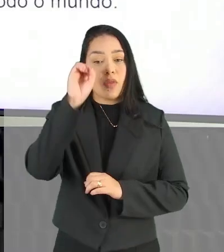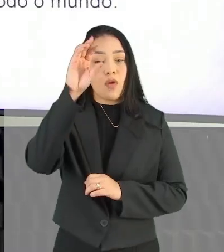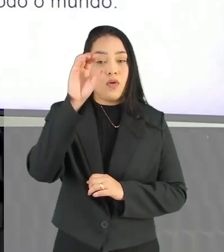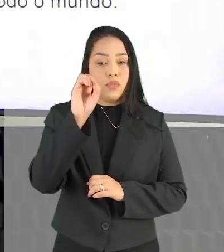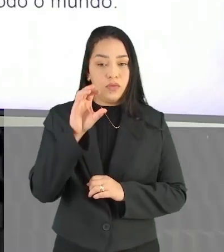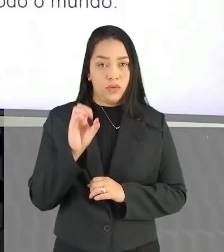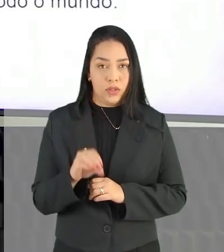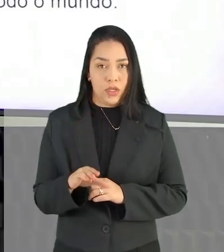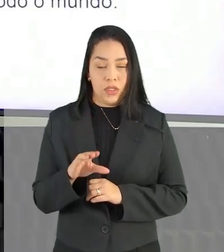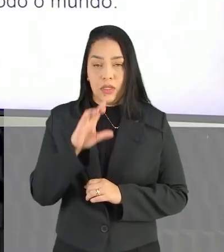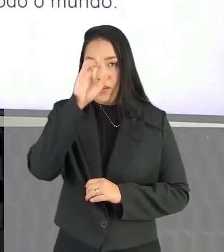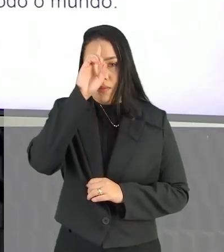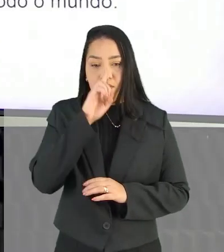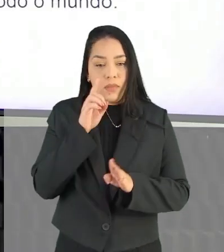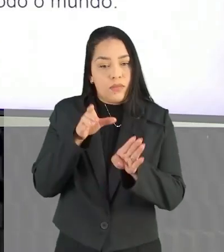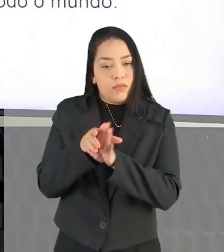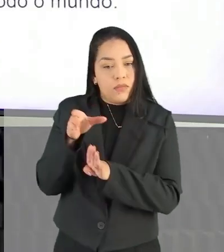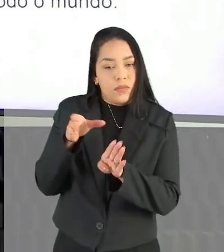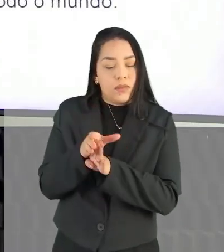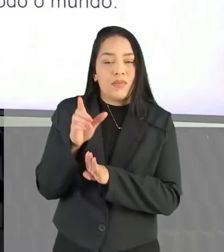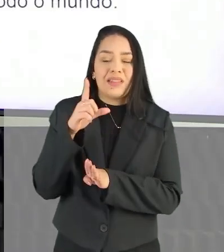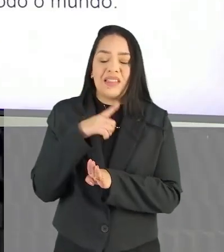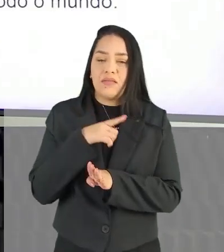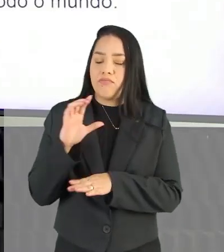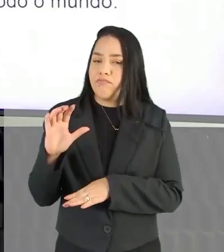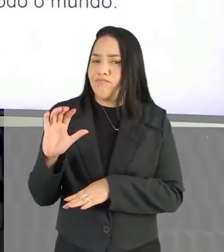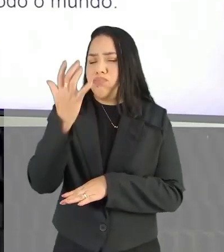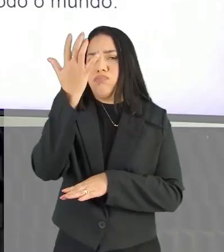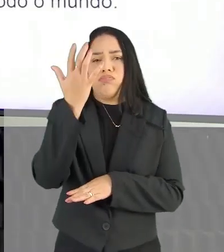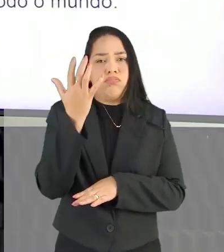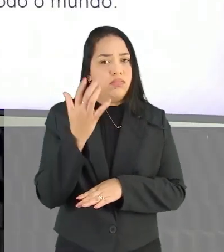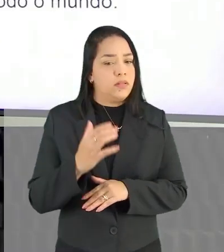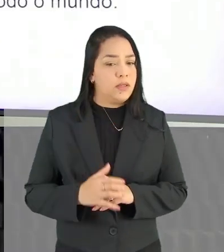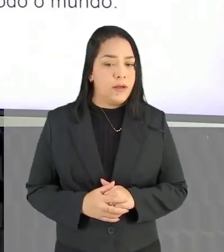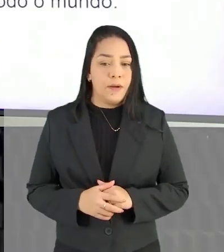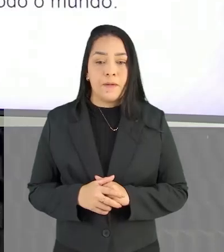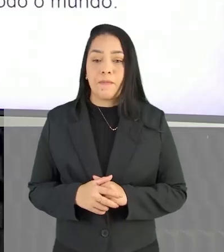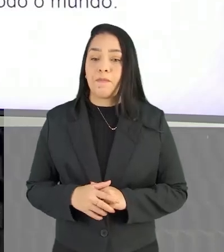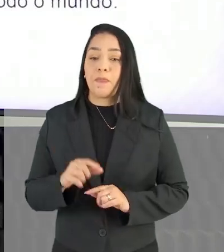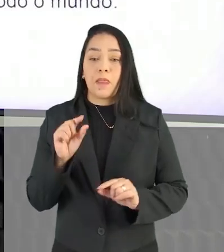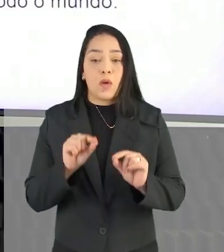No trânsito, essas advertências têm sido fatais. A